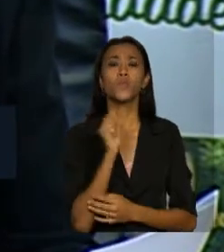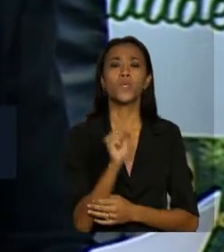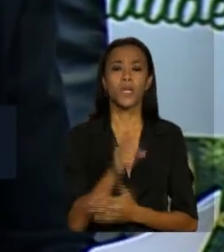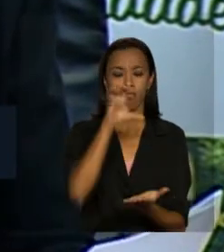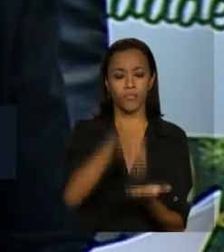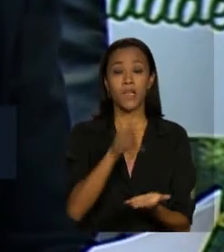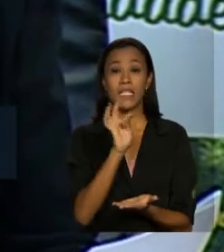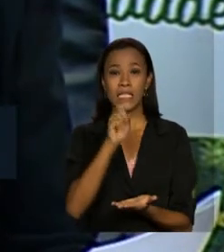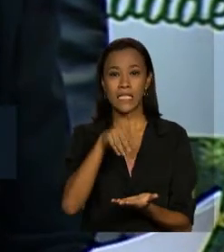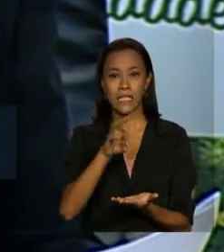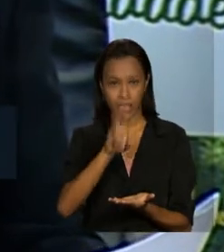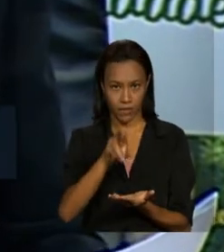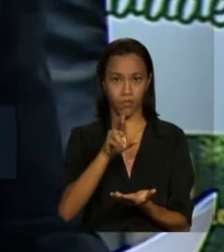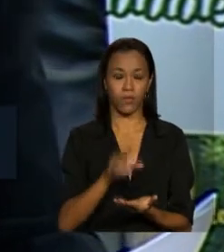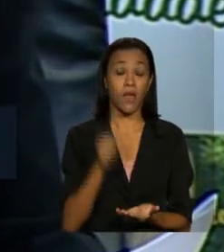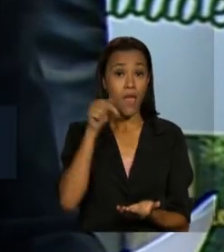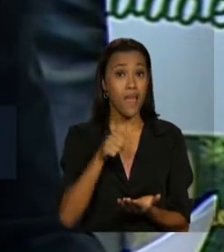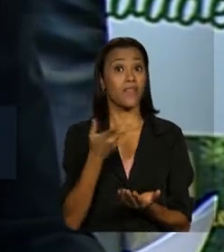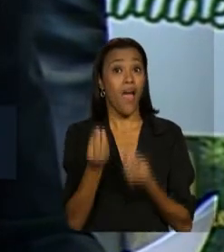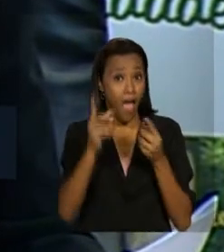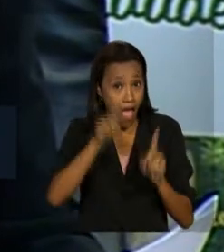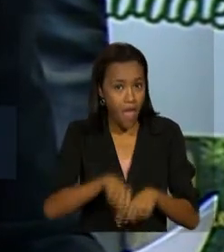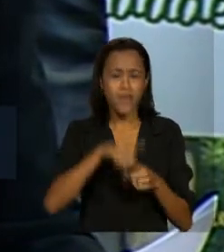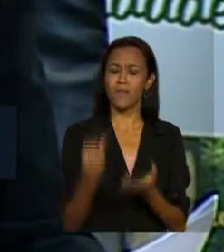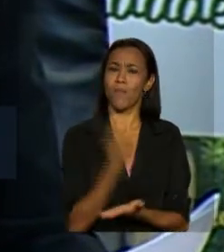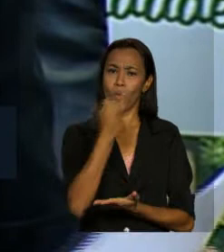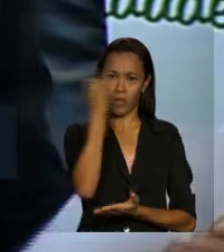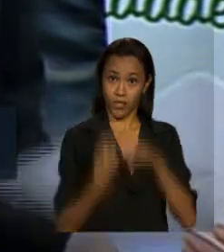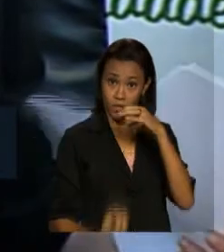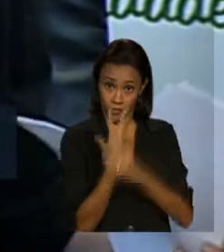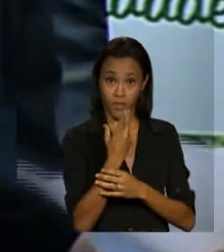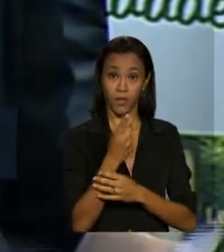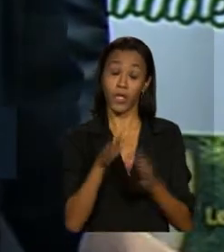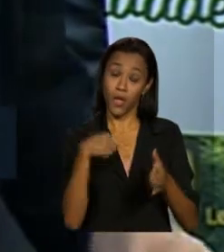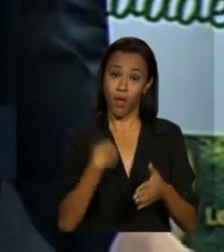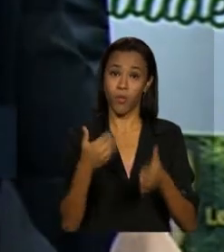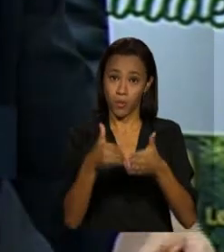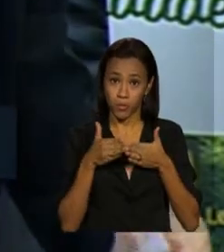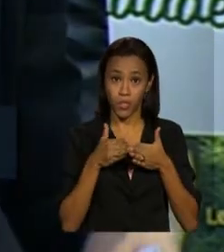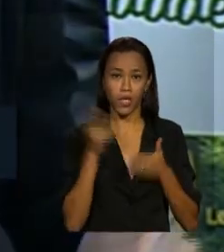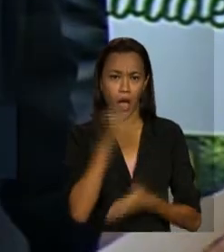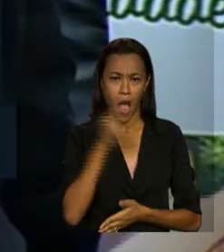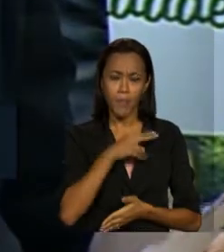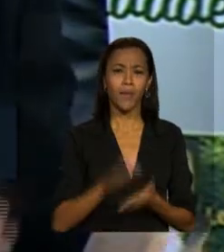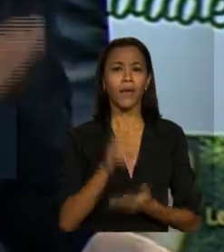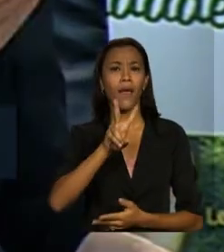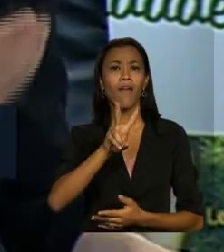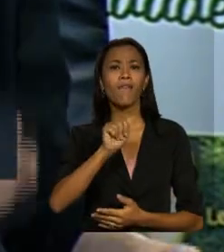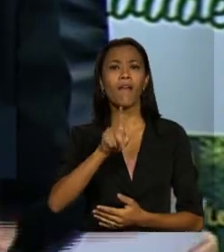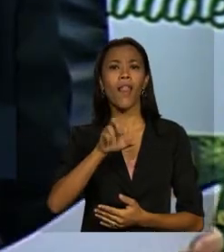centro dia de referência. Essa medida é uma medida importante, que eu até pediria de imediato que a Valéria,